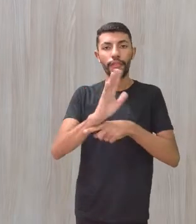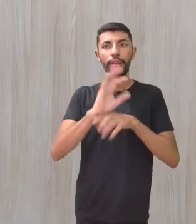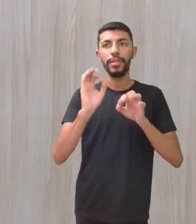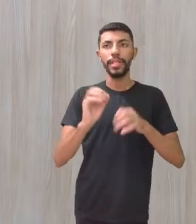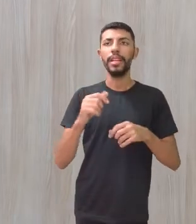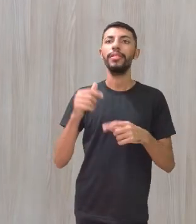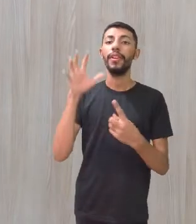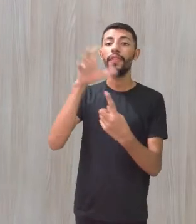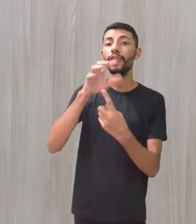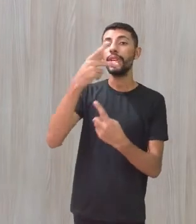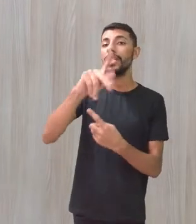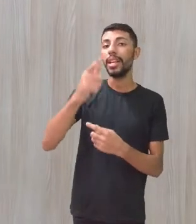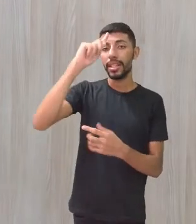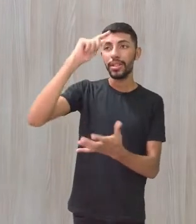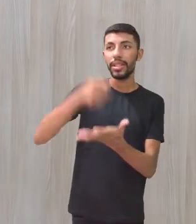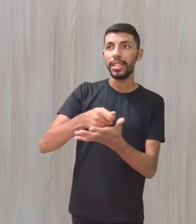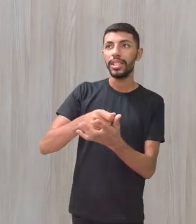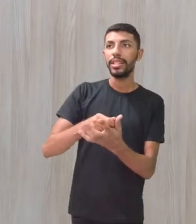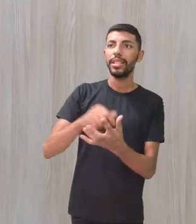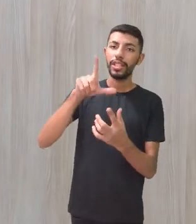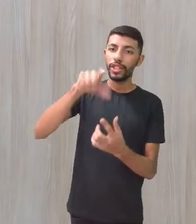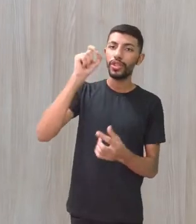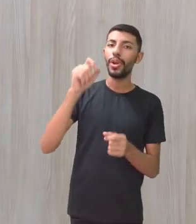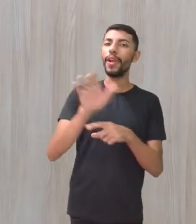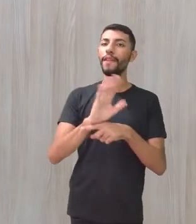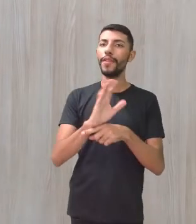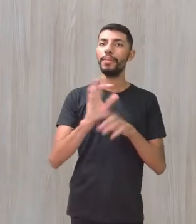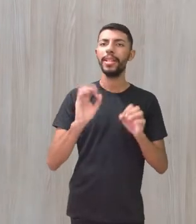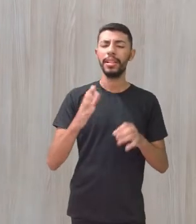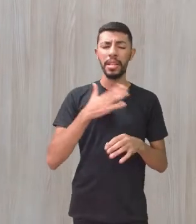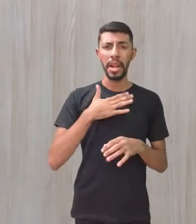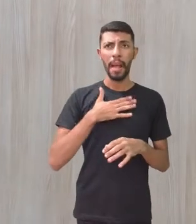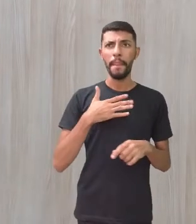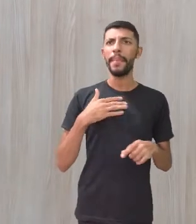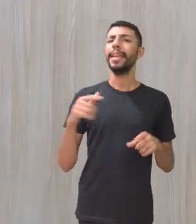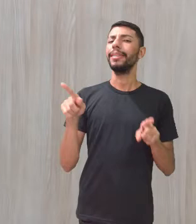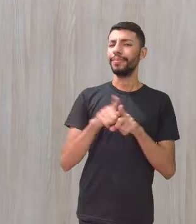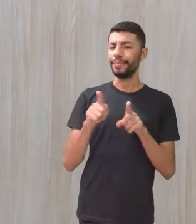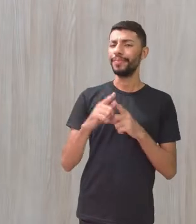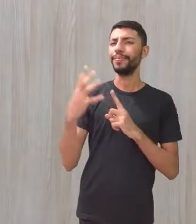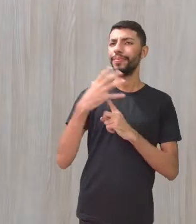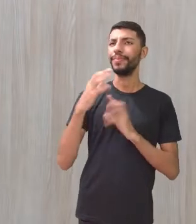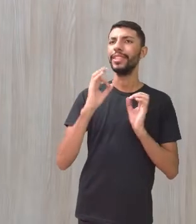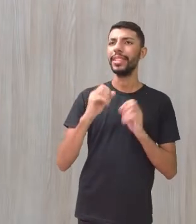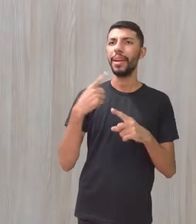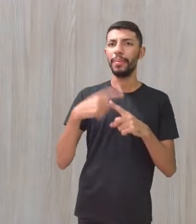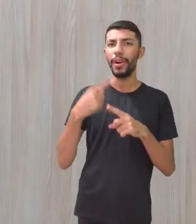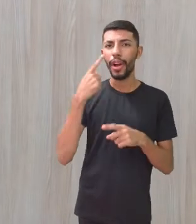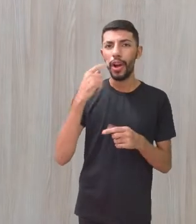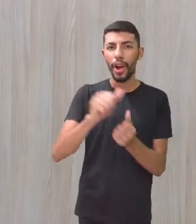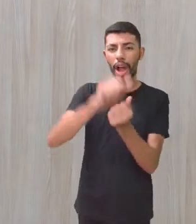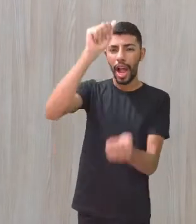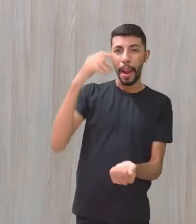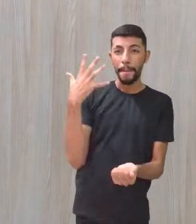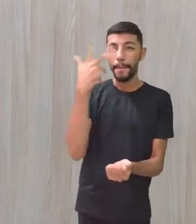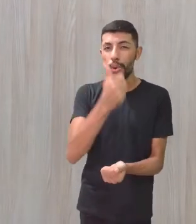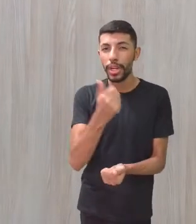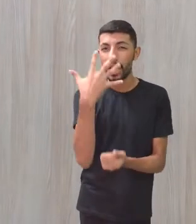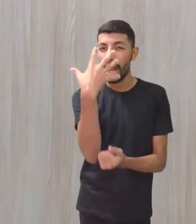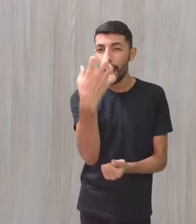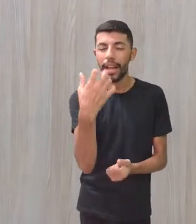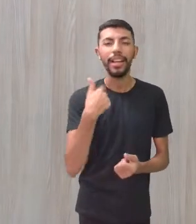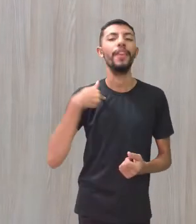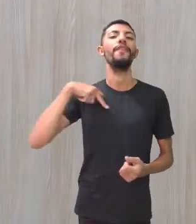filme assistir, né? Na minha, super influencia. Quando o cartaz é bonito e chamativo, eu estou convencida a assistir o